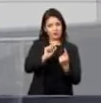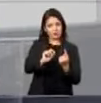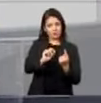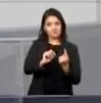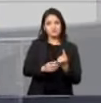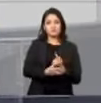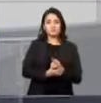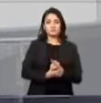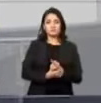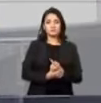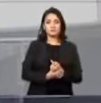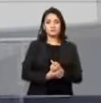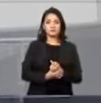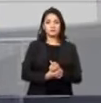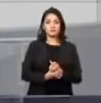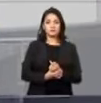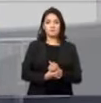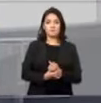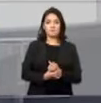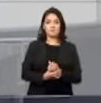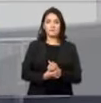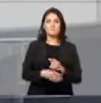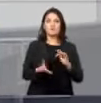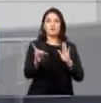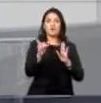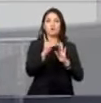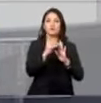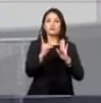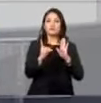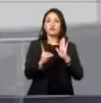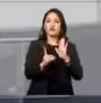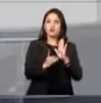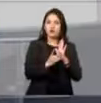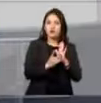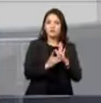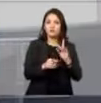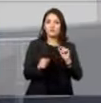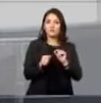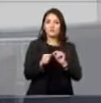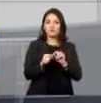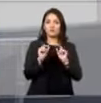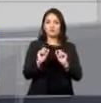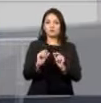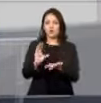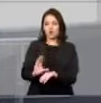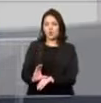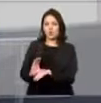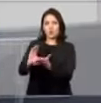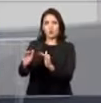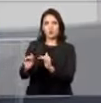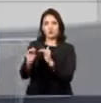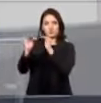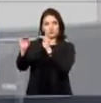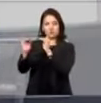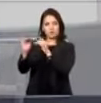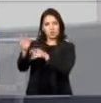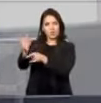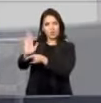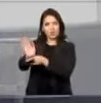é sobre o decreto que fez retornar o Conselho Superior de Cinema